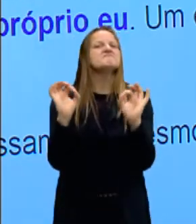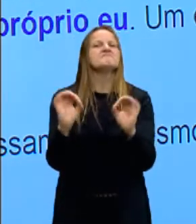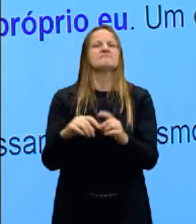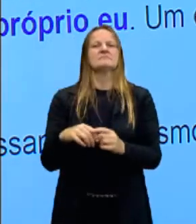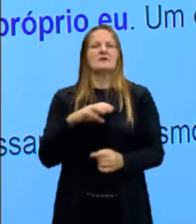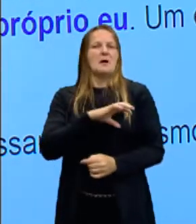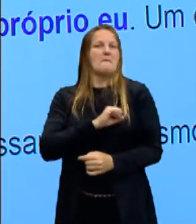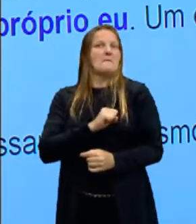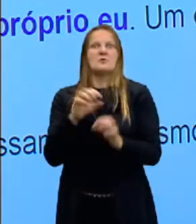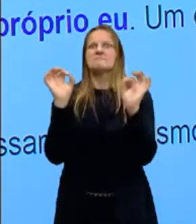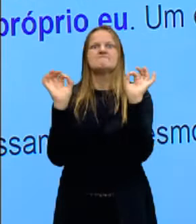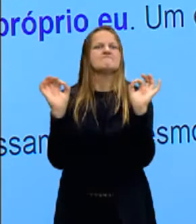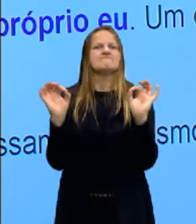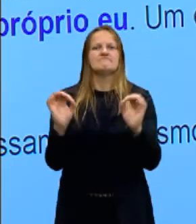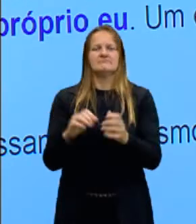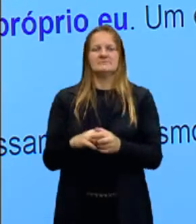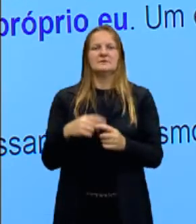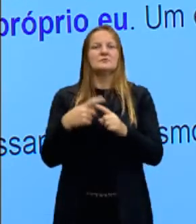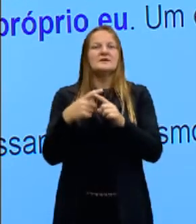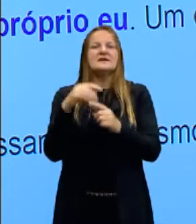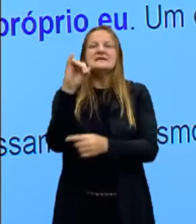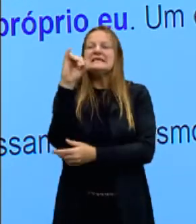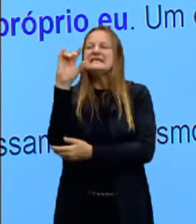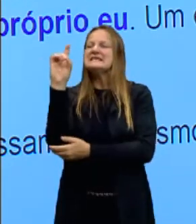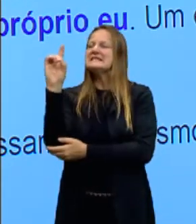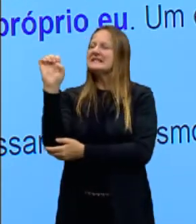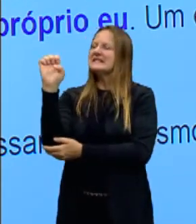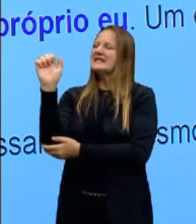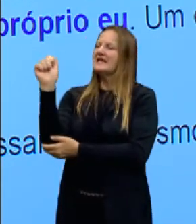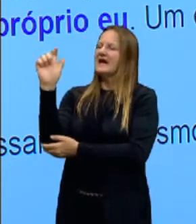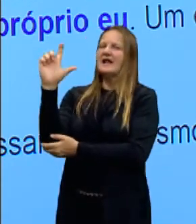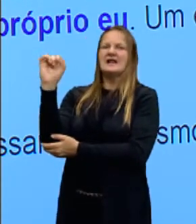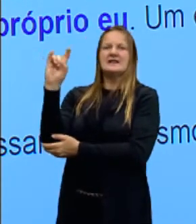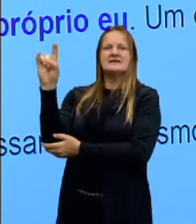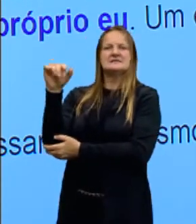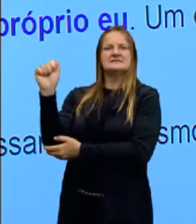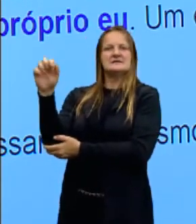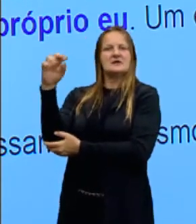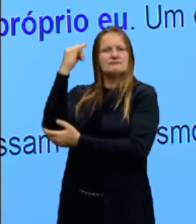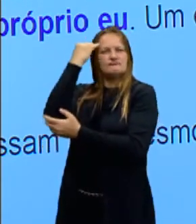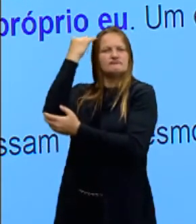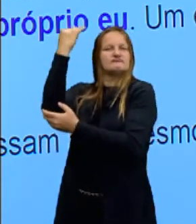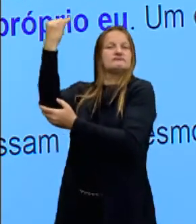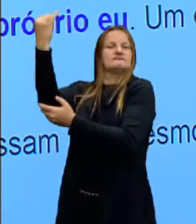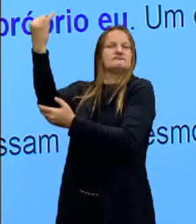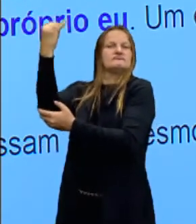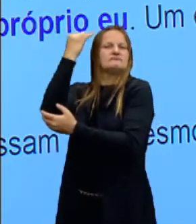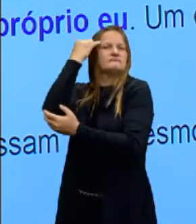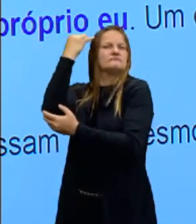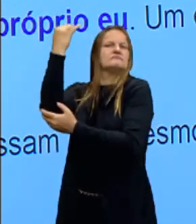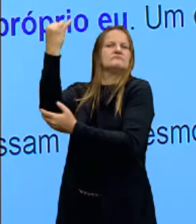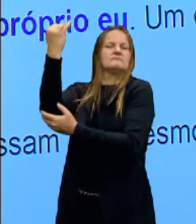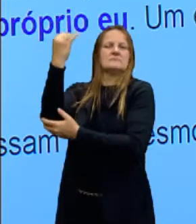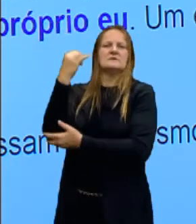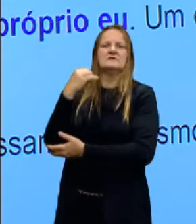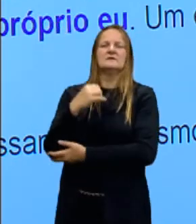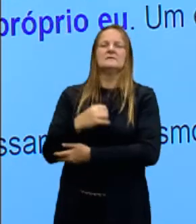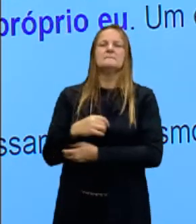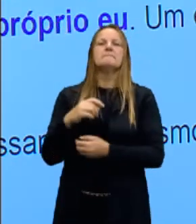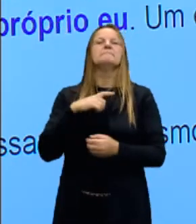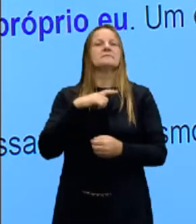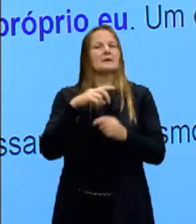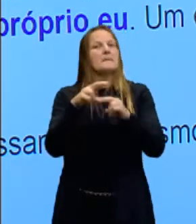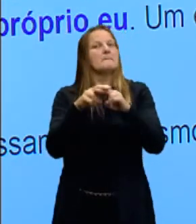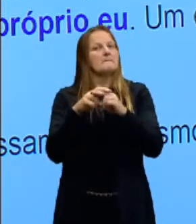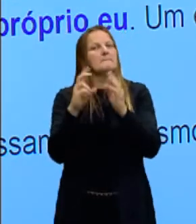alisar o amor perfeito Tá mas tão mais ou menos essa é a vibe e o no Brasil a gente vai ter essa questão do indianismo